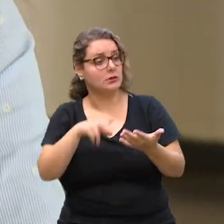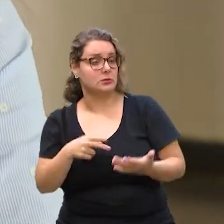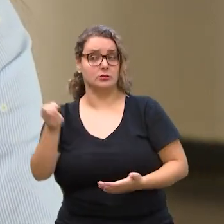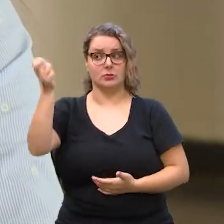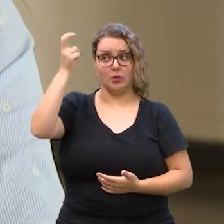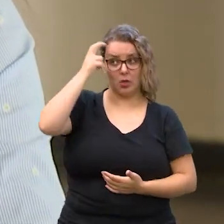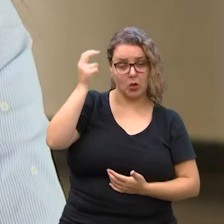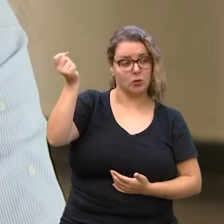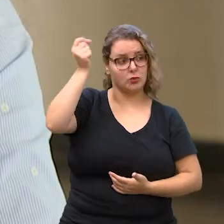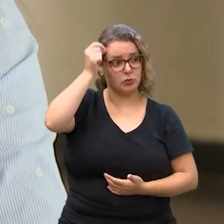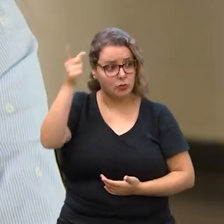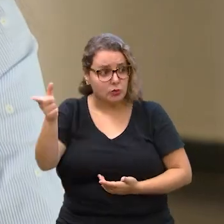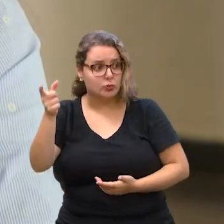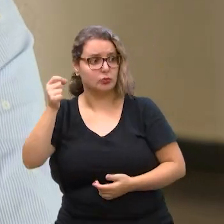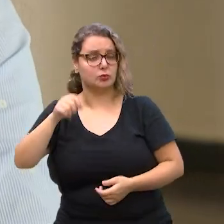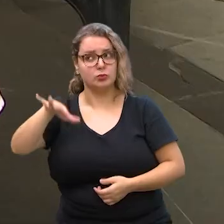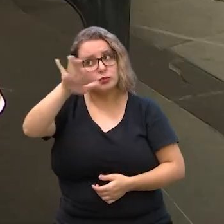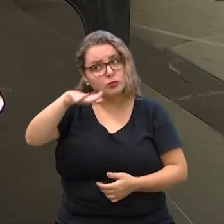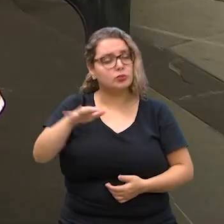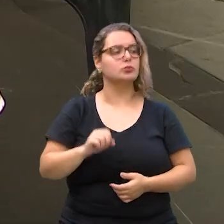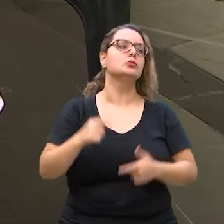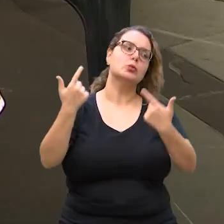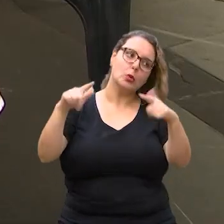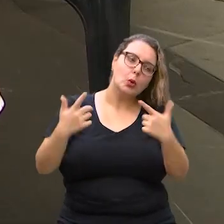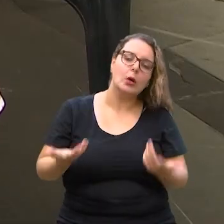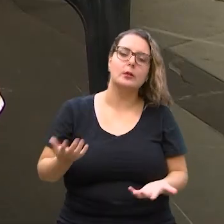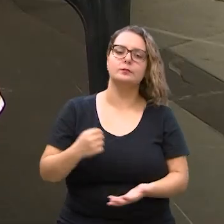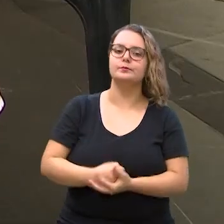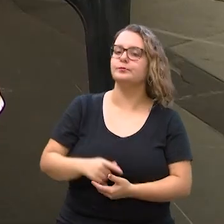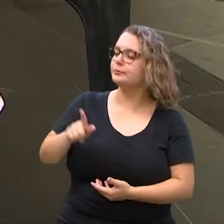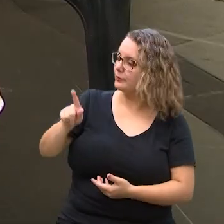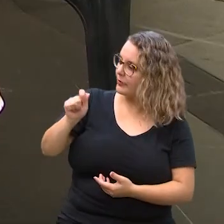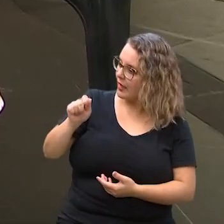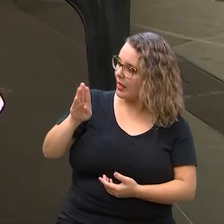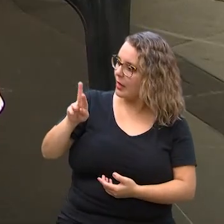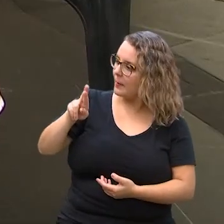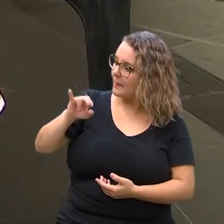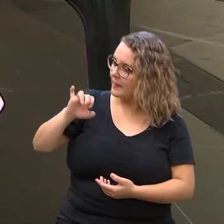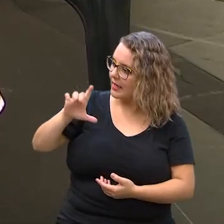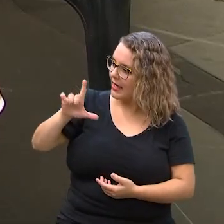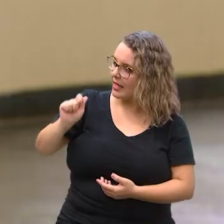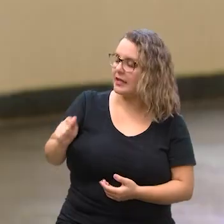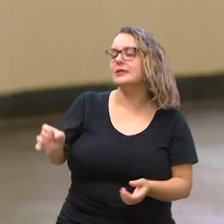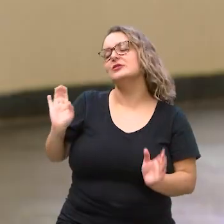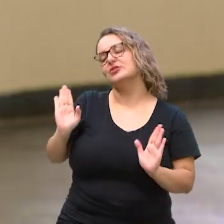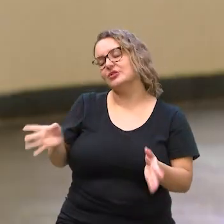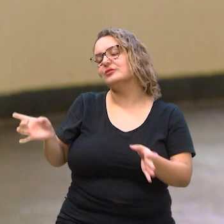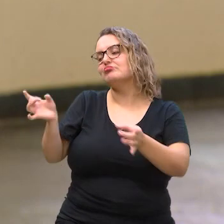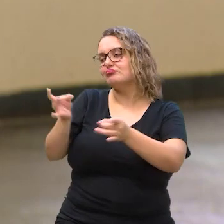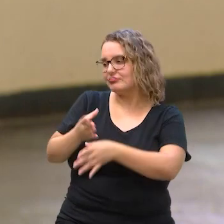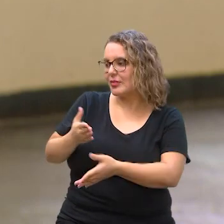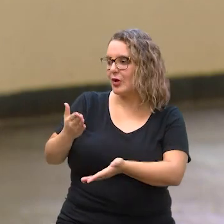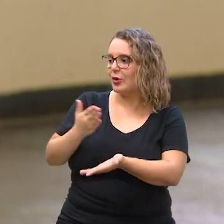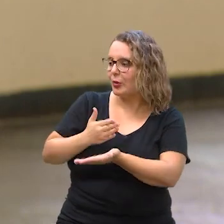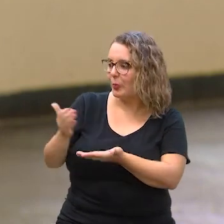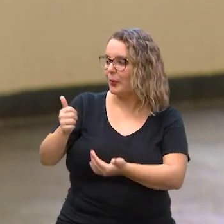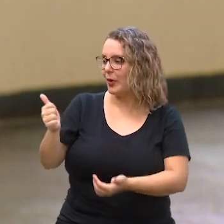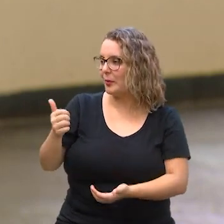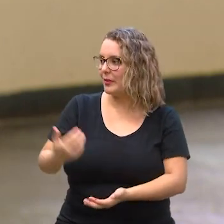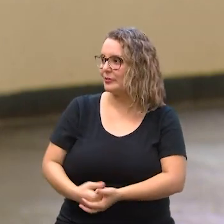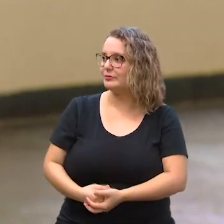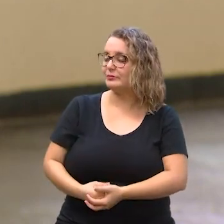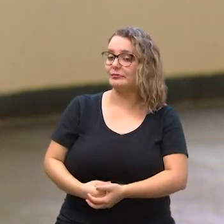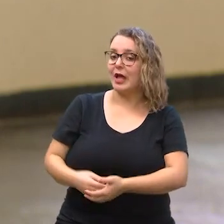valores daquele país, daquela região. Gabriela, a gente já está encerrando o nosso primeiro bloco, mas a gente tem um quadro aqui que